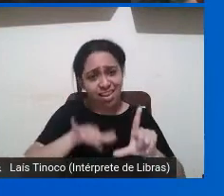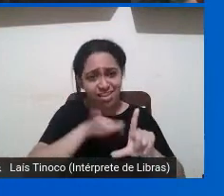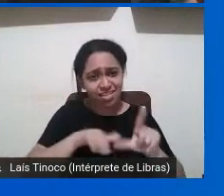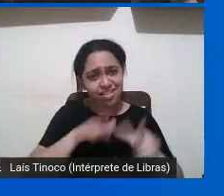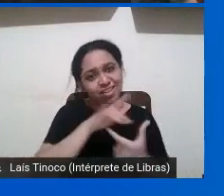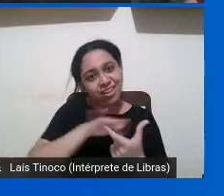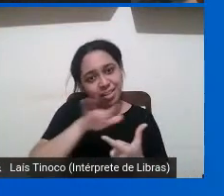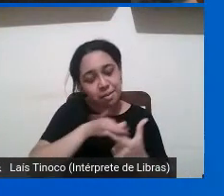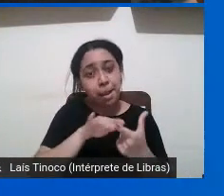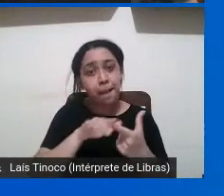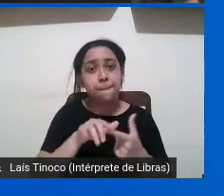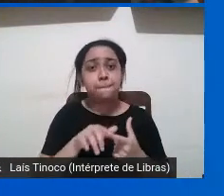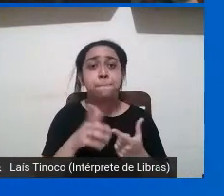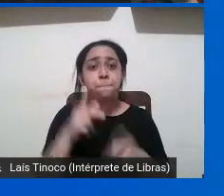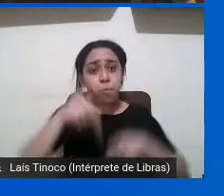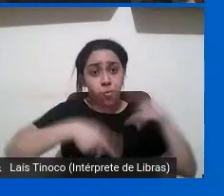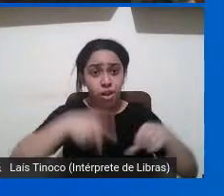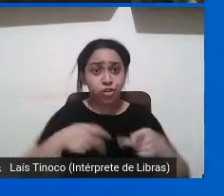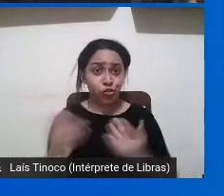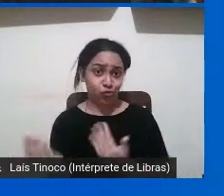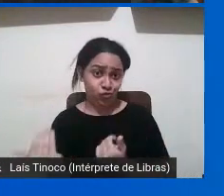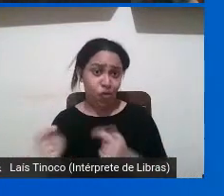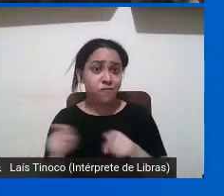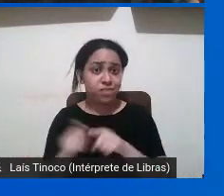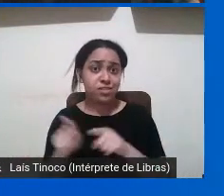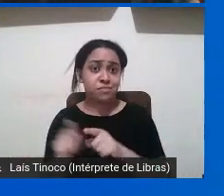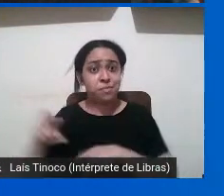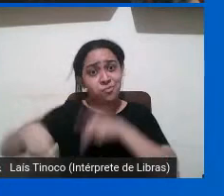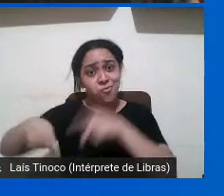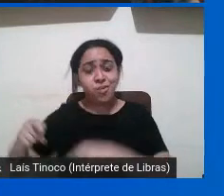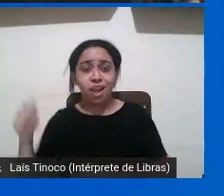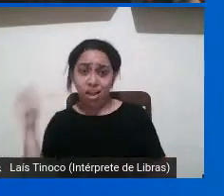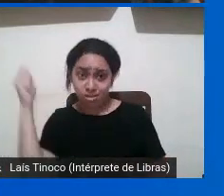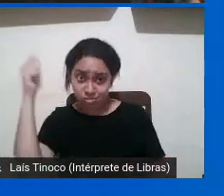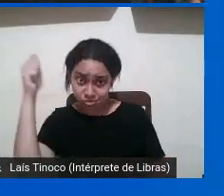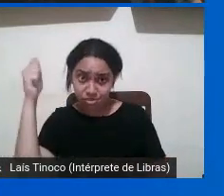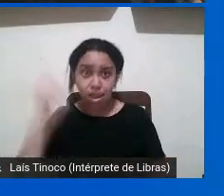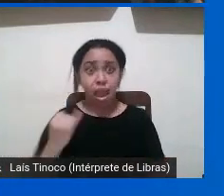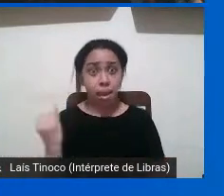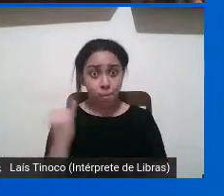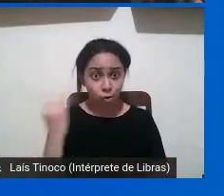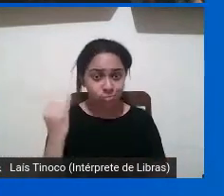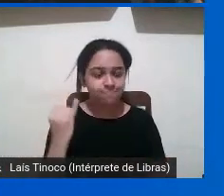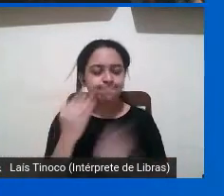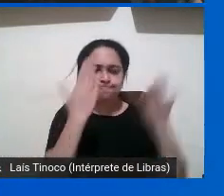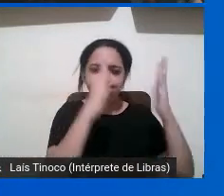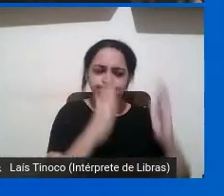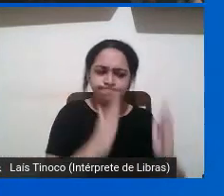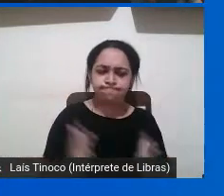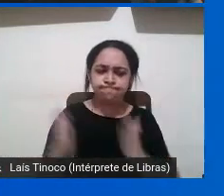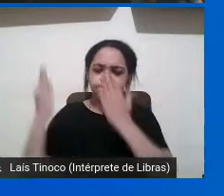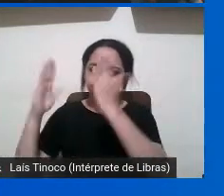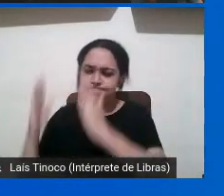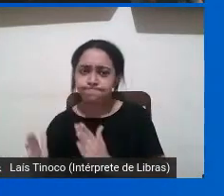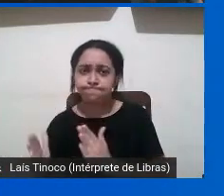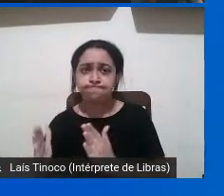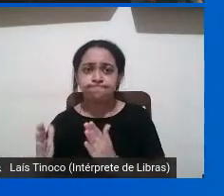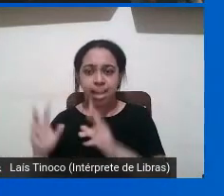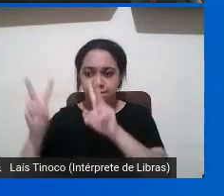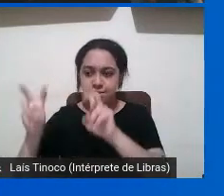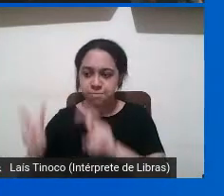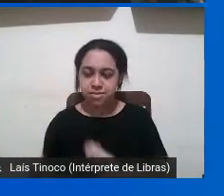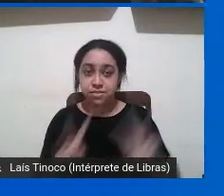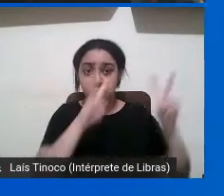então é importante a gente ao analisar essas questões diferenciar trajetórias né de apropriação